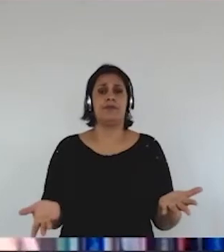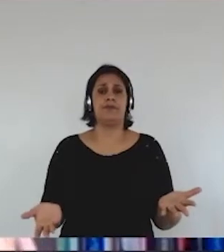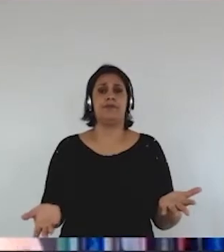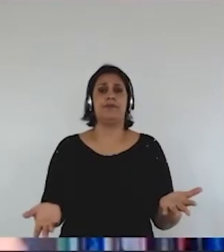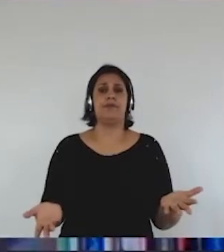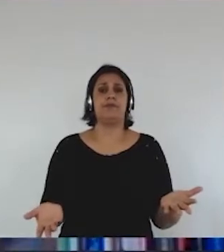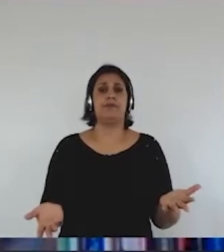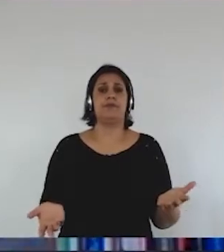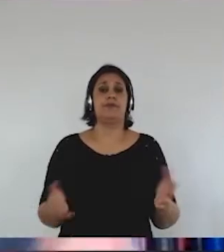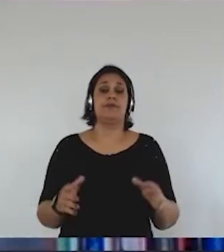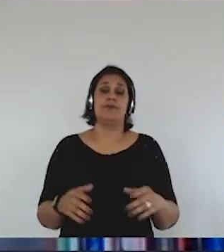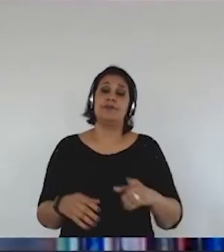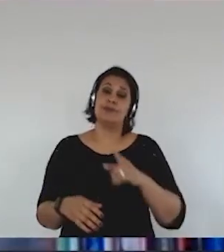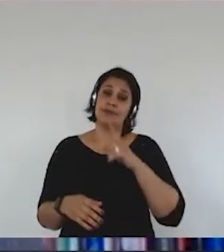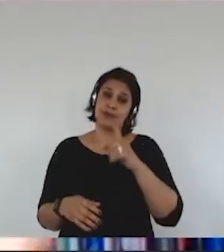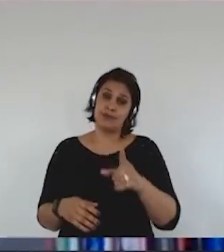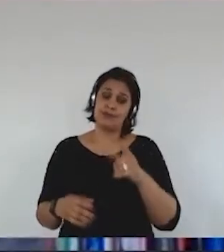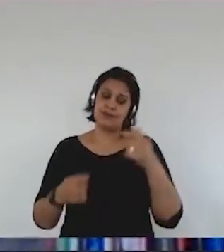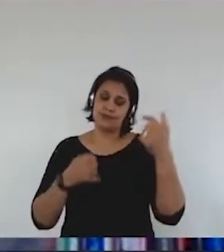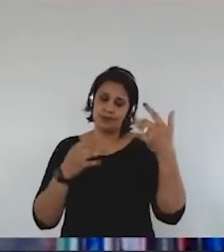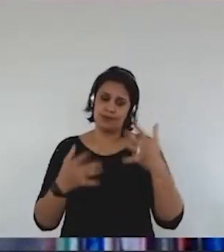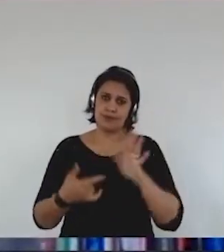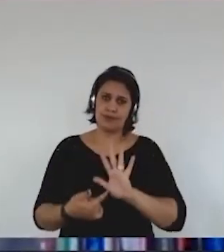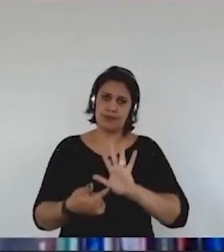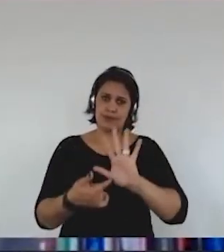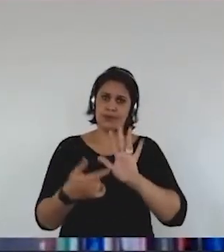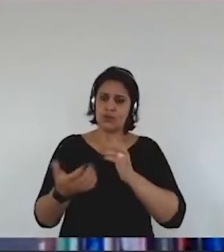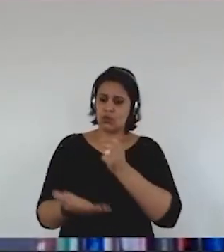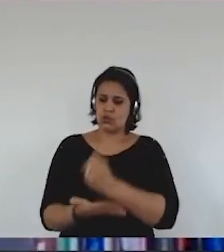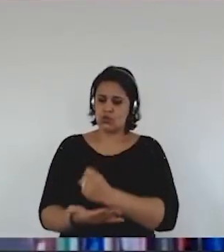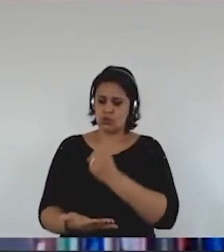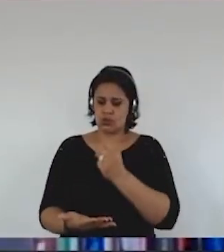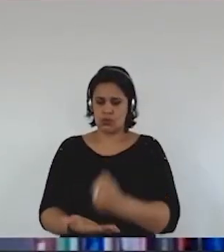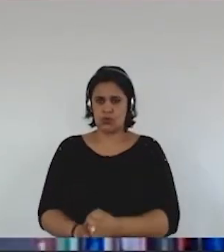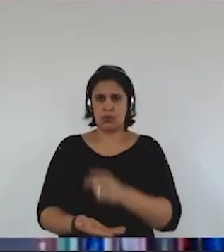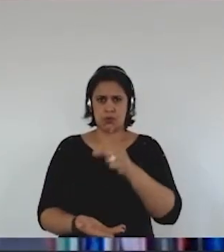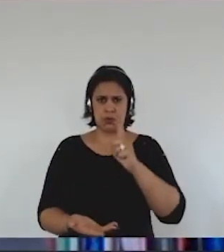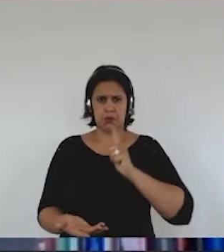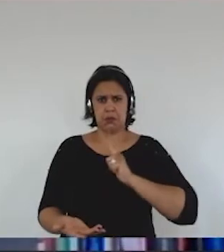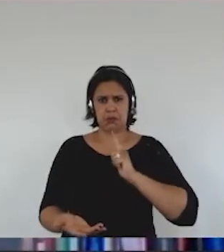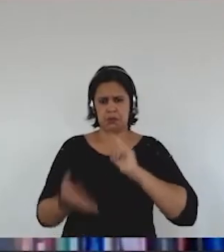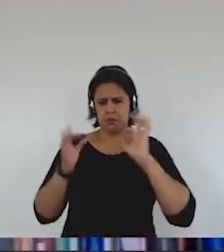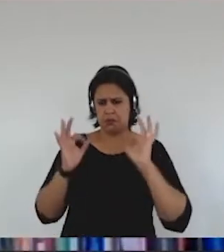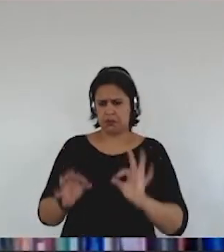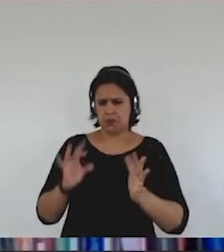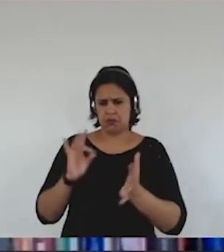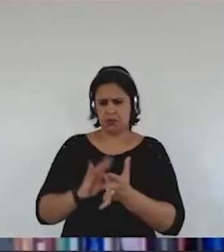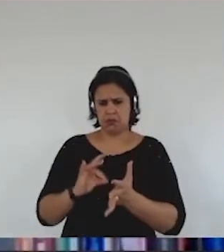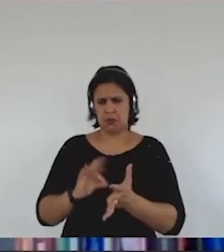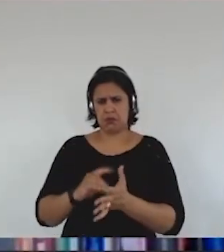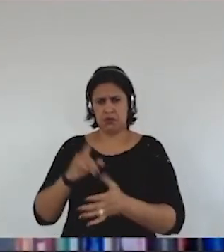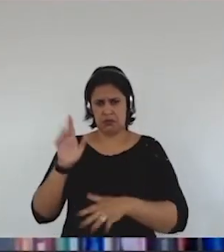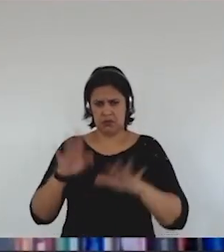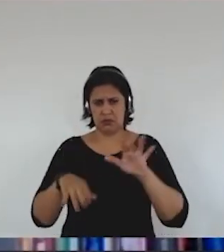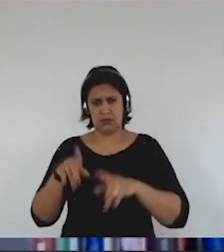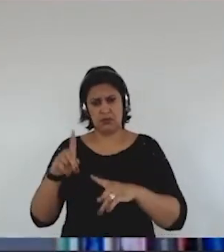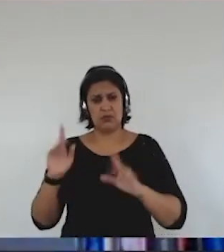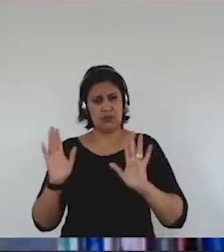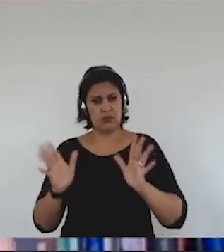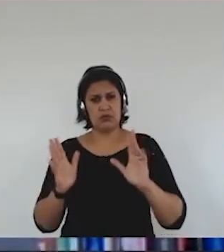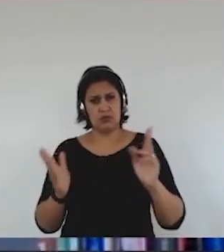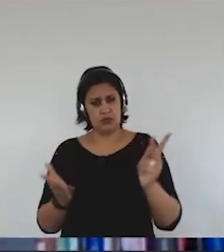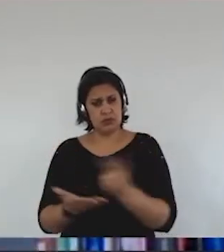passa essa imagem para o contratante, que é useiro e vezeiro em praticar irregularidades para com a